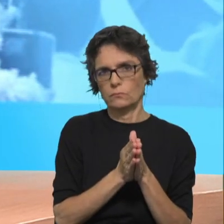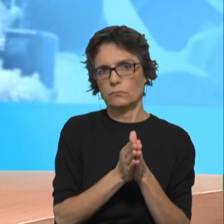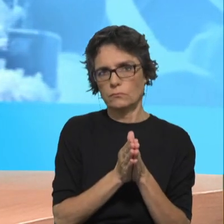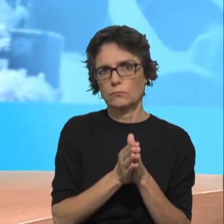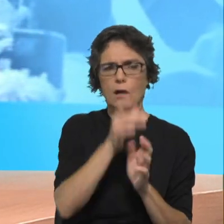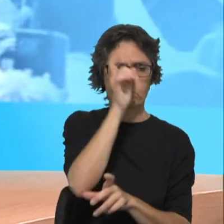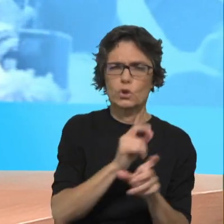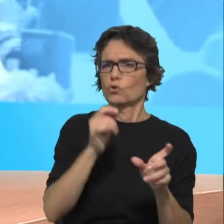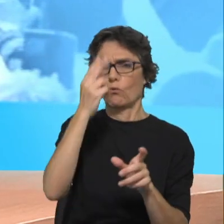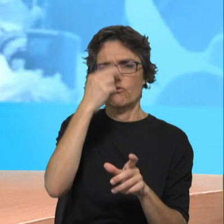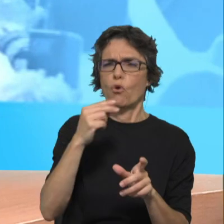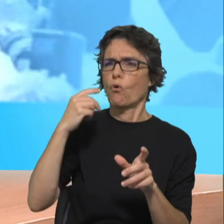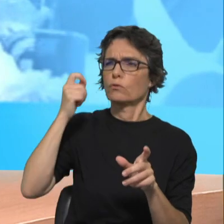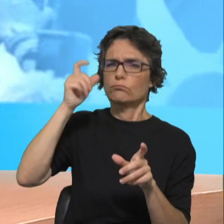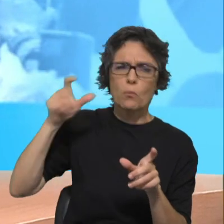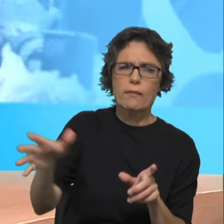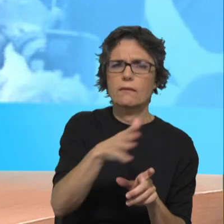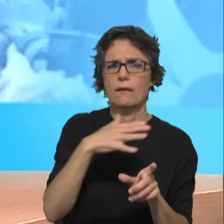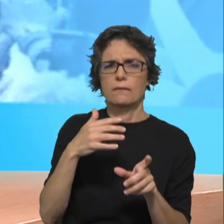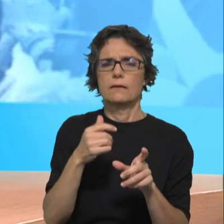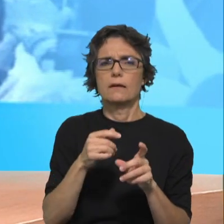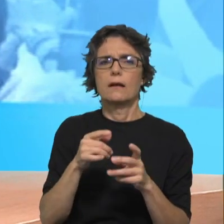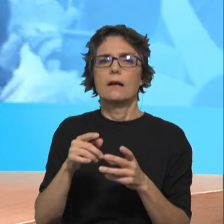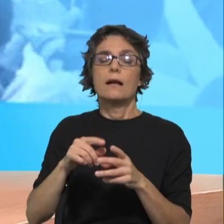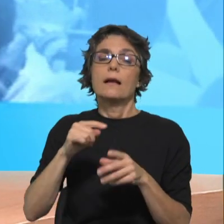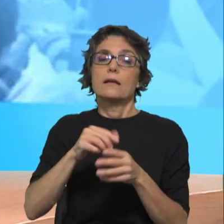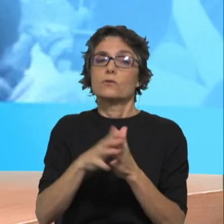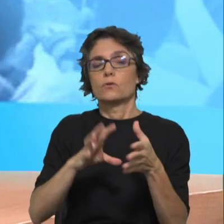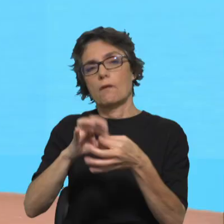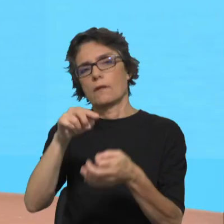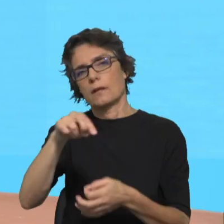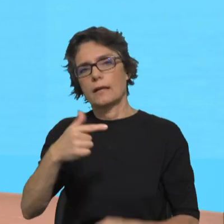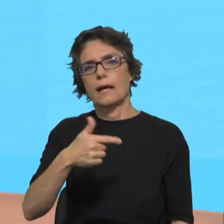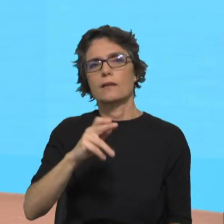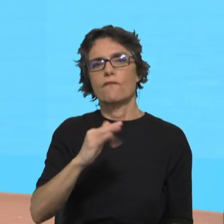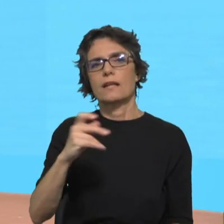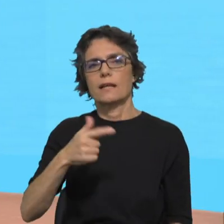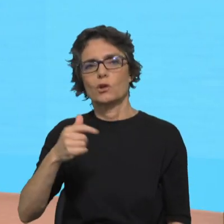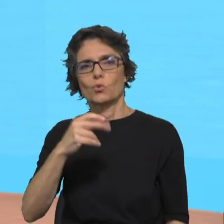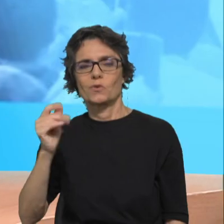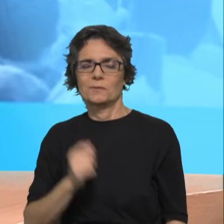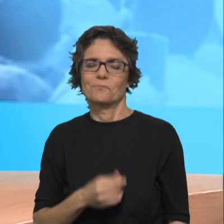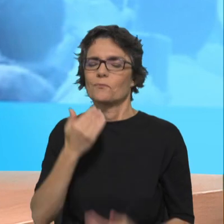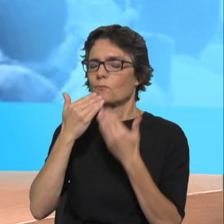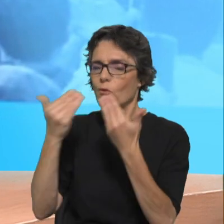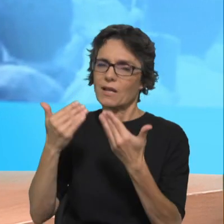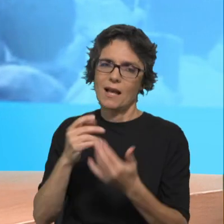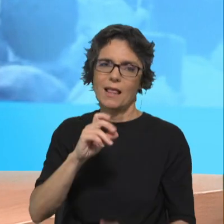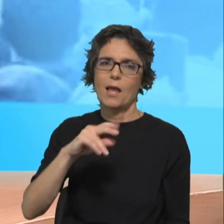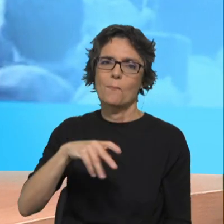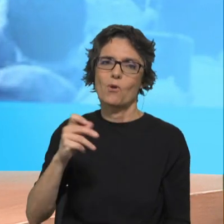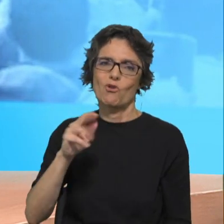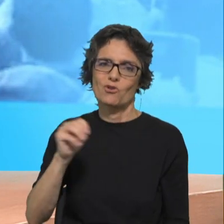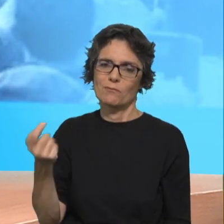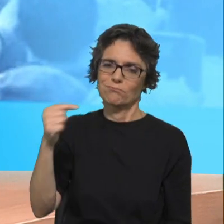se o fizermos todos juntos. E aqui surge a Fratelli Tutti. O Ambrósio, agradeço ter estado aqui